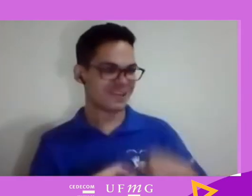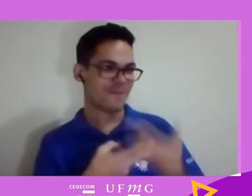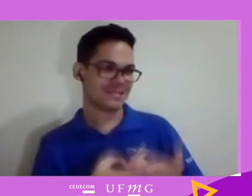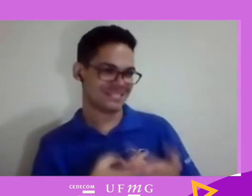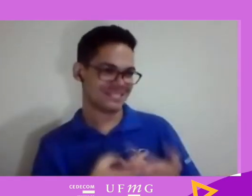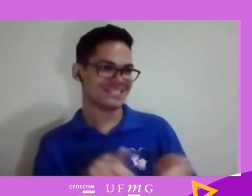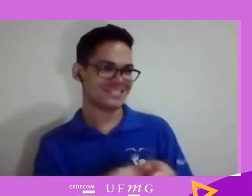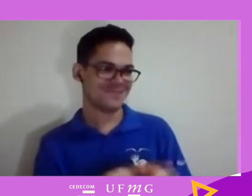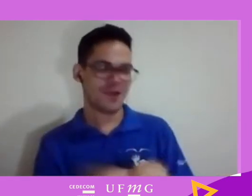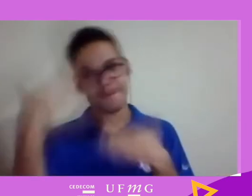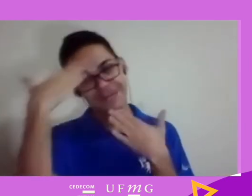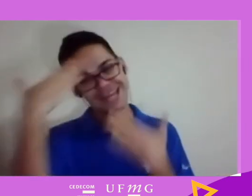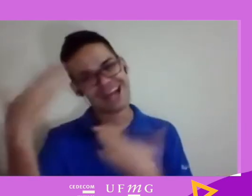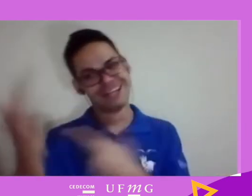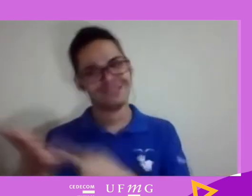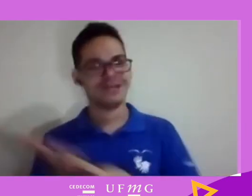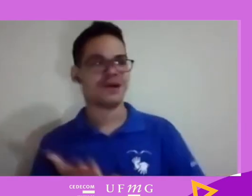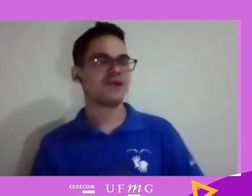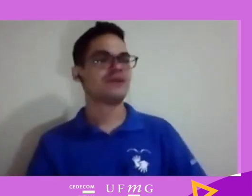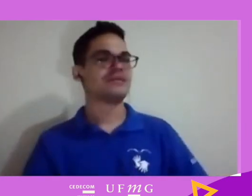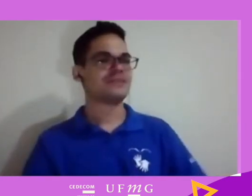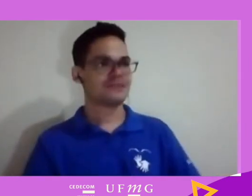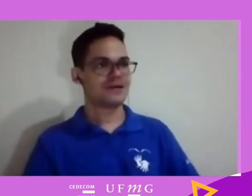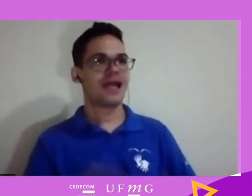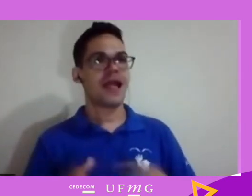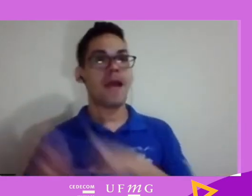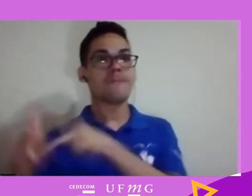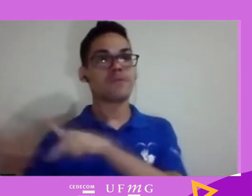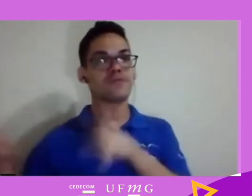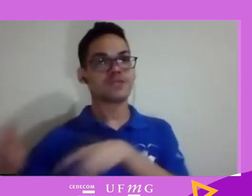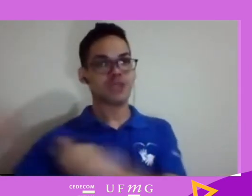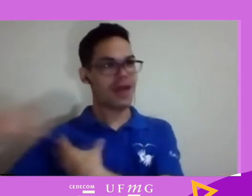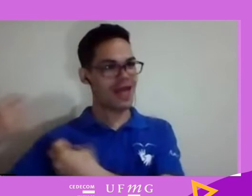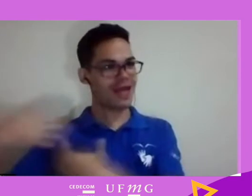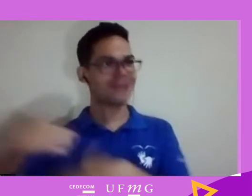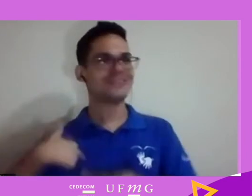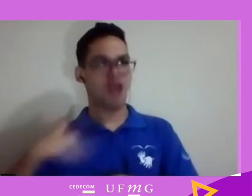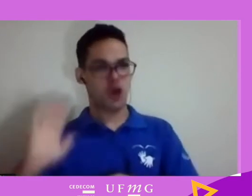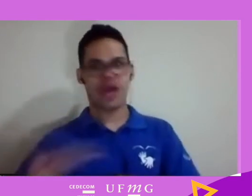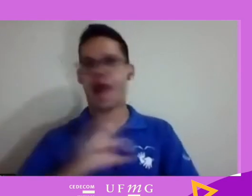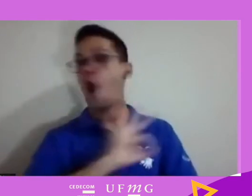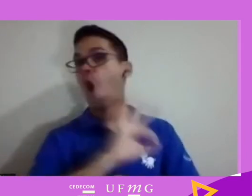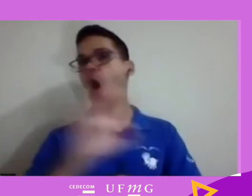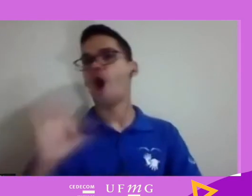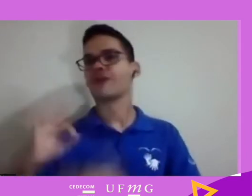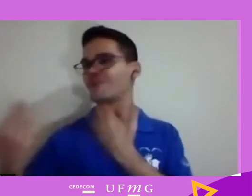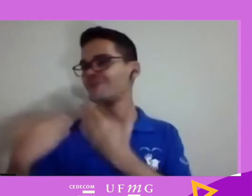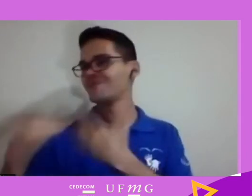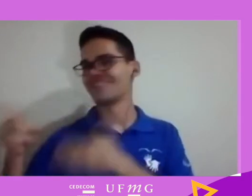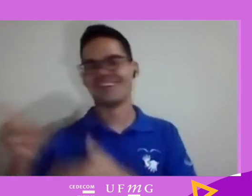convite. Jane foi minha professora na graduação, gente, então está sendo ótima essa conversa aqui.